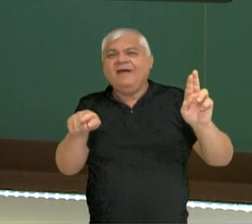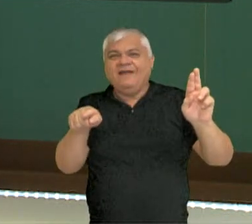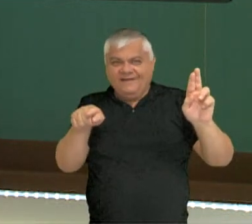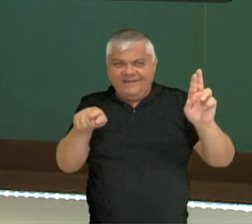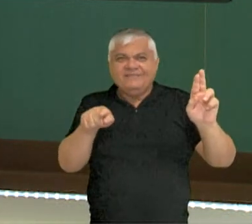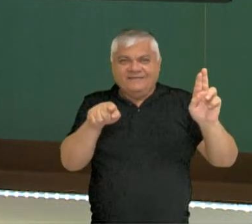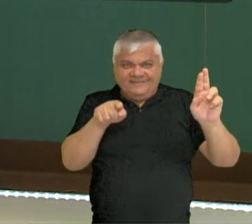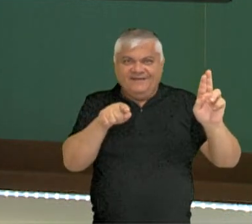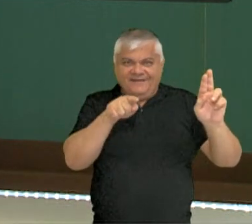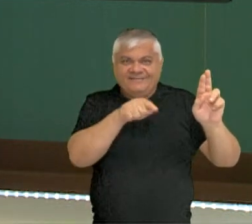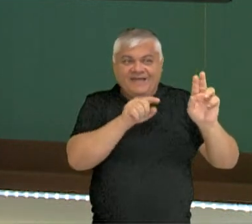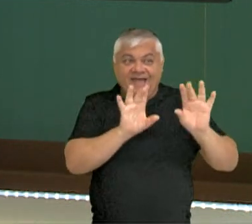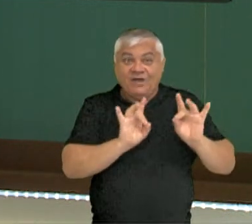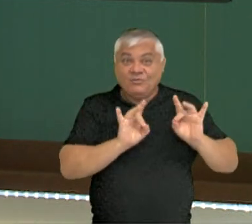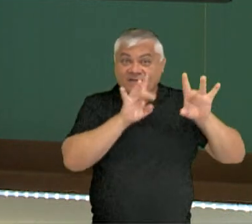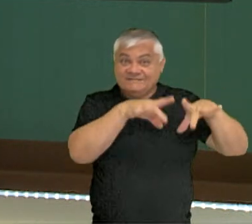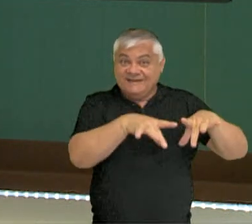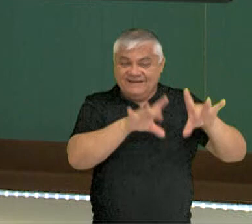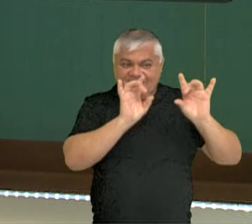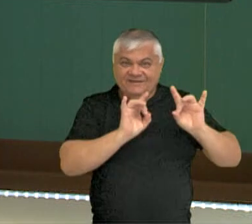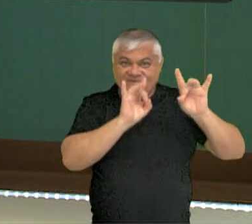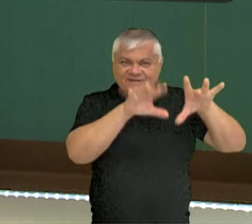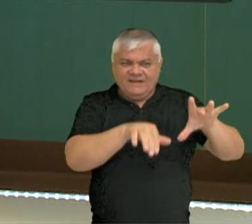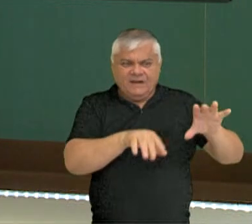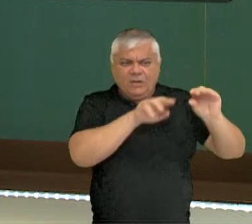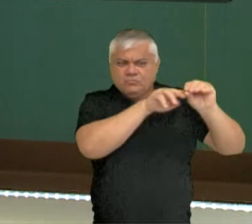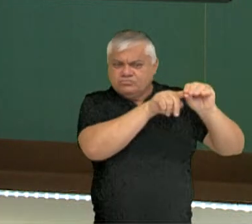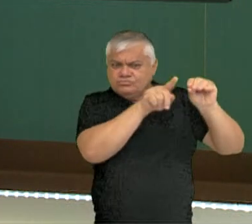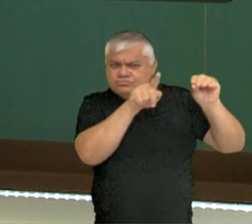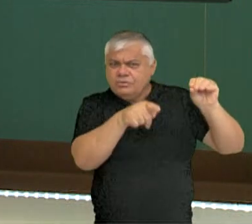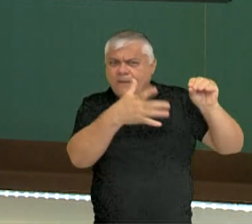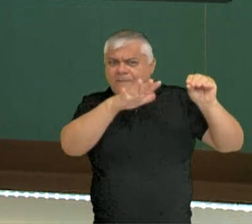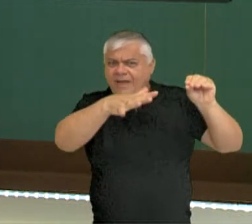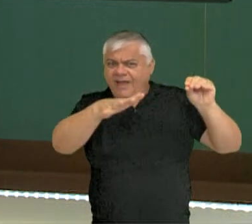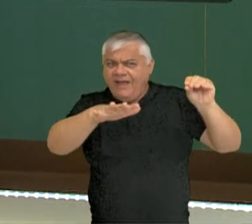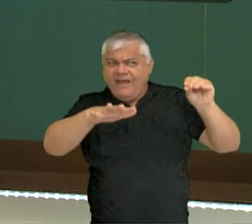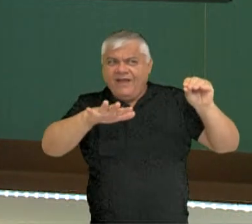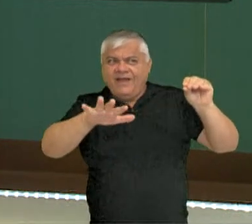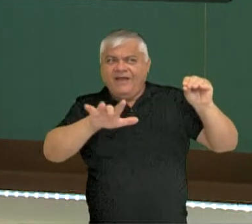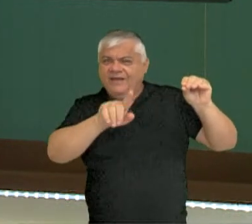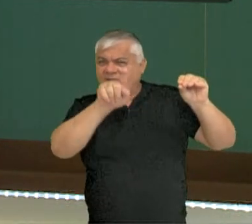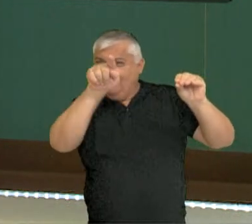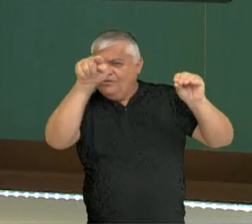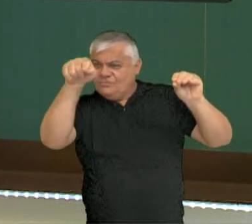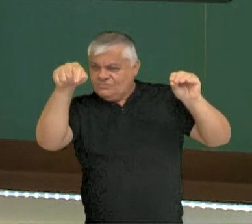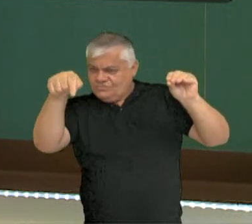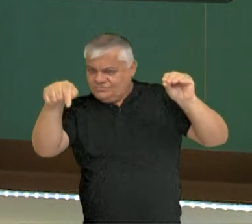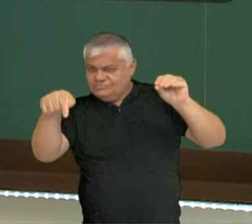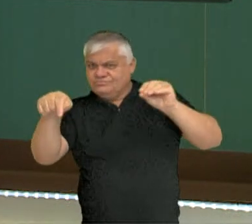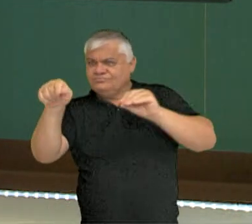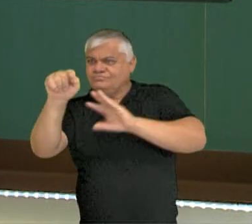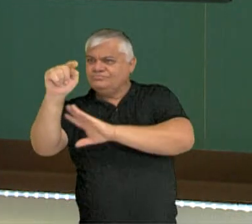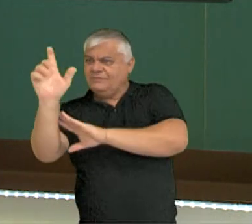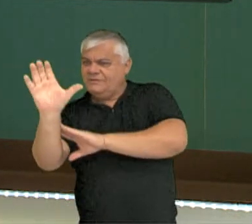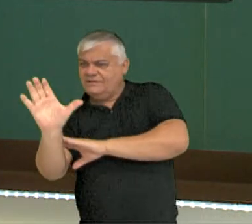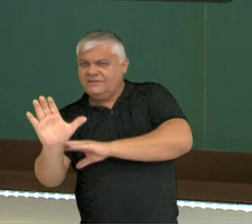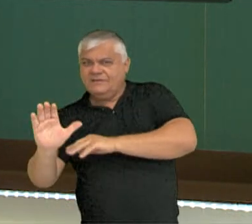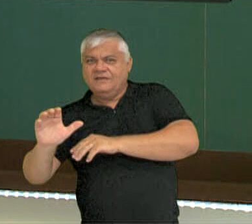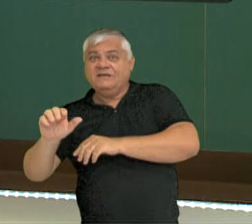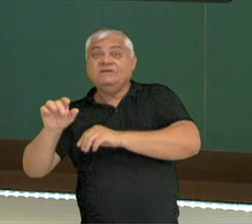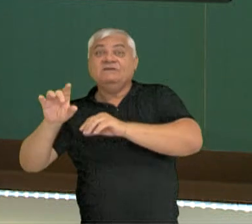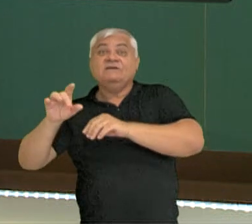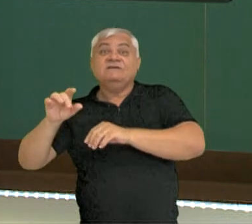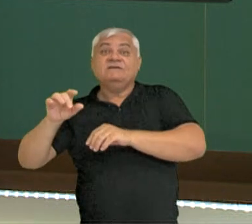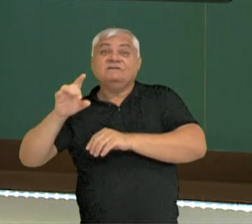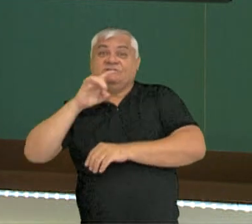da Austrália, né, passando pelo Oceano Pacífico, atravessando aqui até chegar na costa chilena,